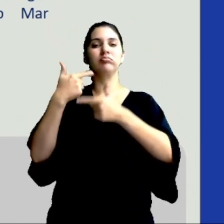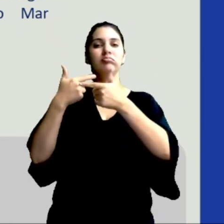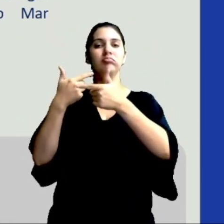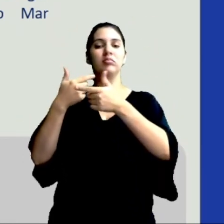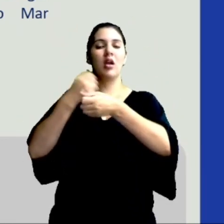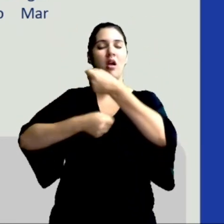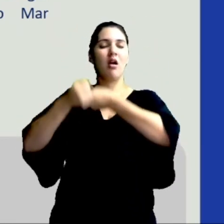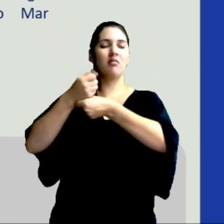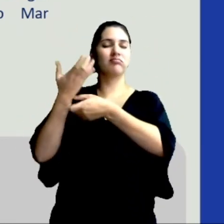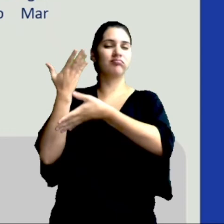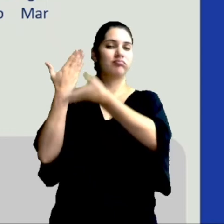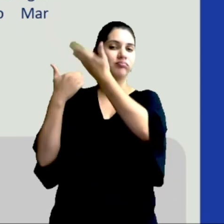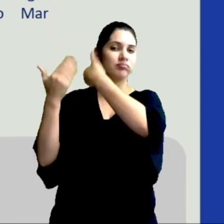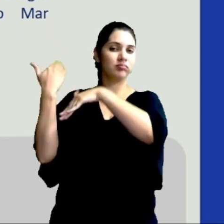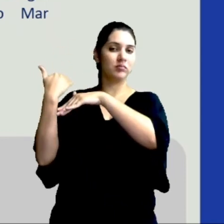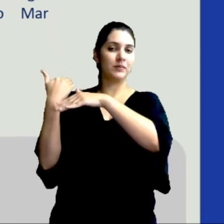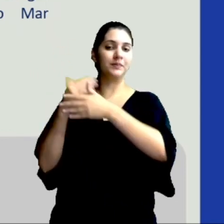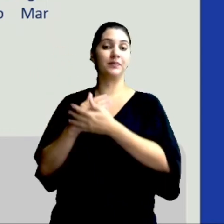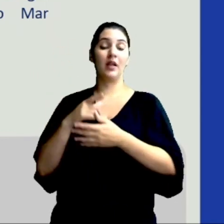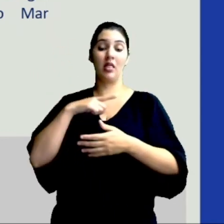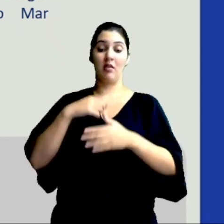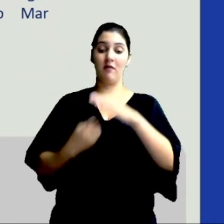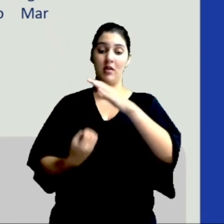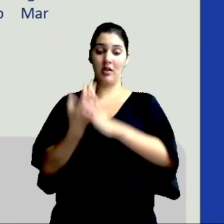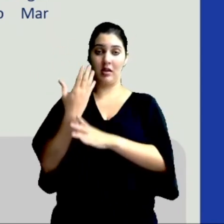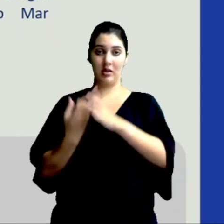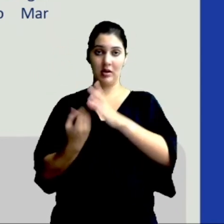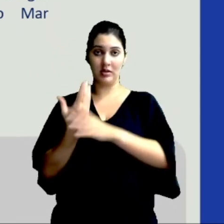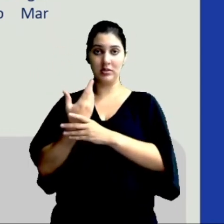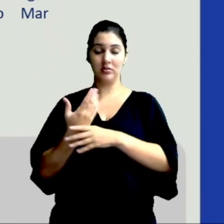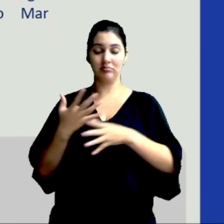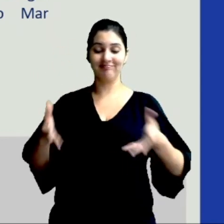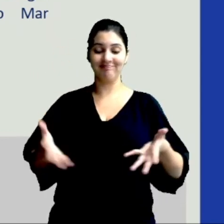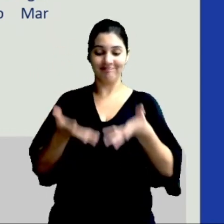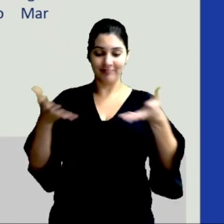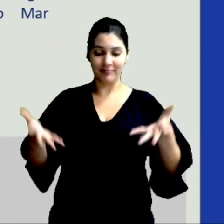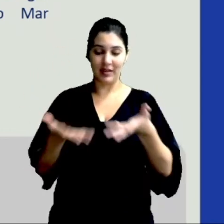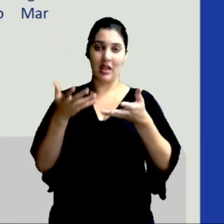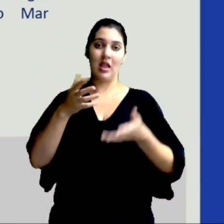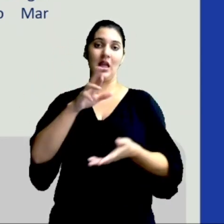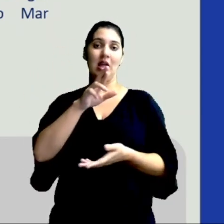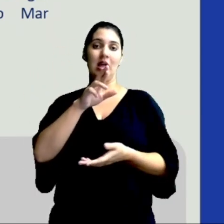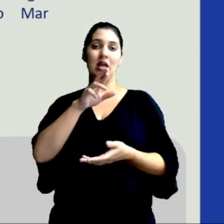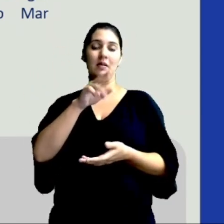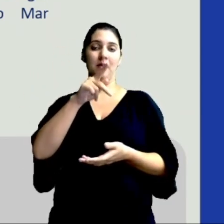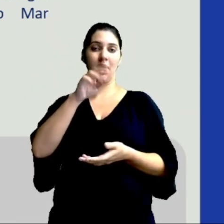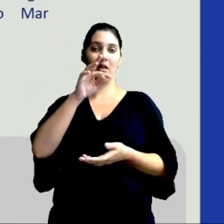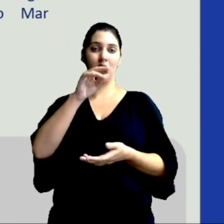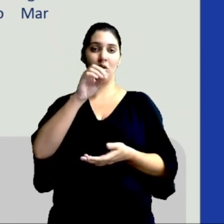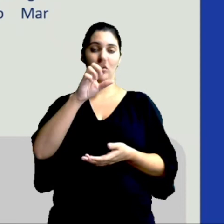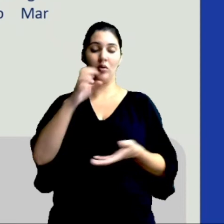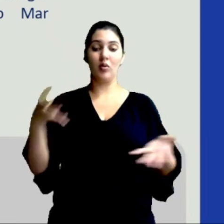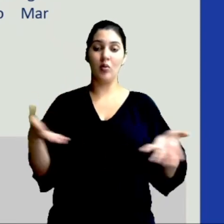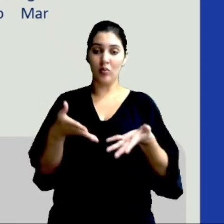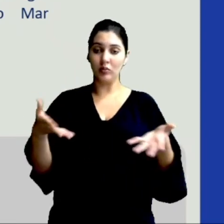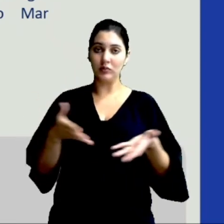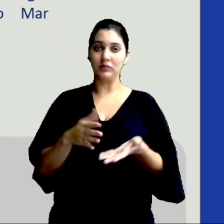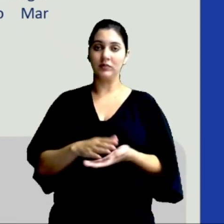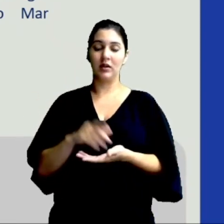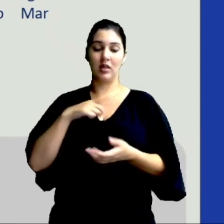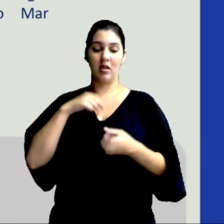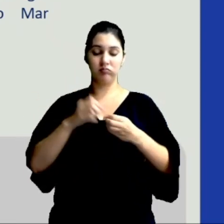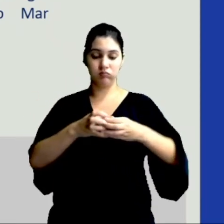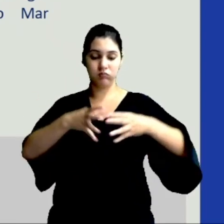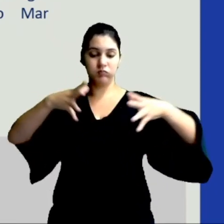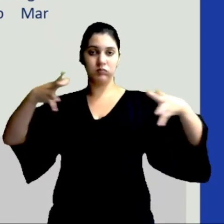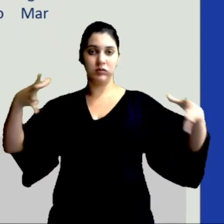bilhões de anos atrás, e deu origem, né, a dessas grandes fontes, nessas reservas. E hoje aí é uma grande